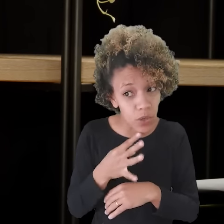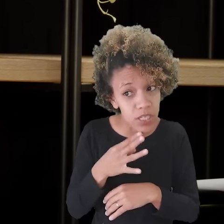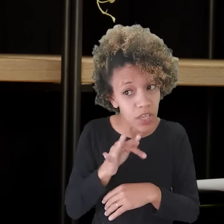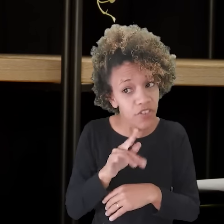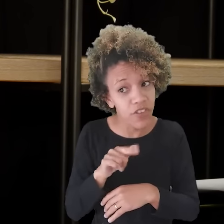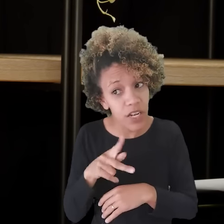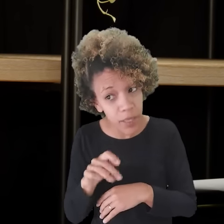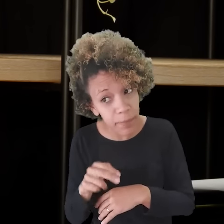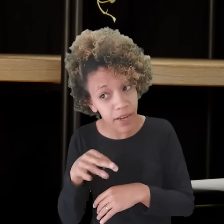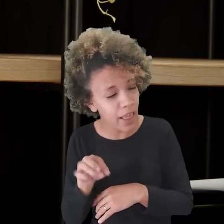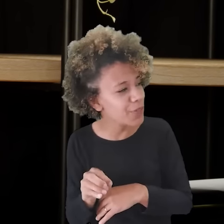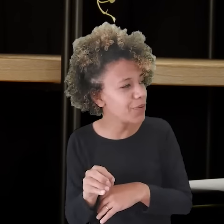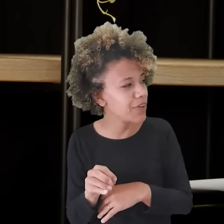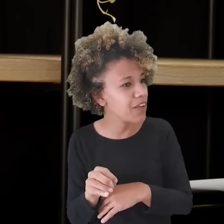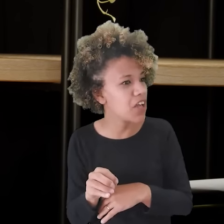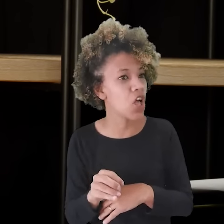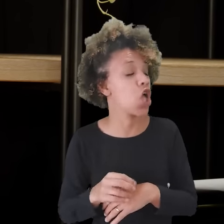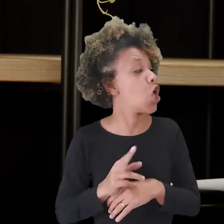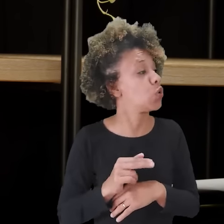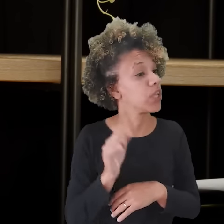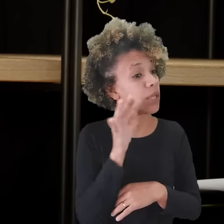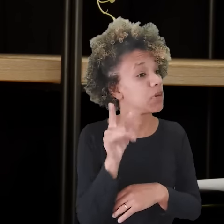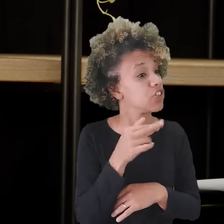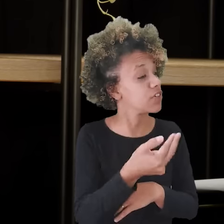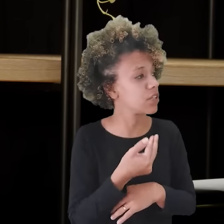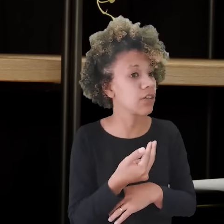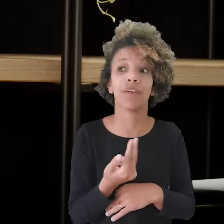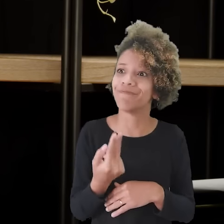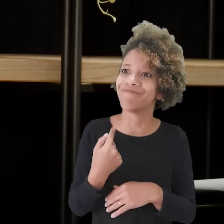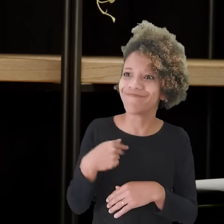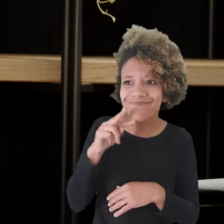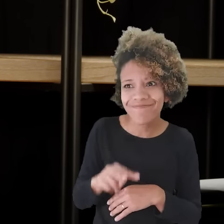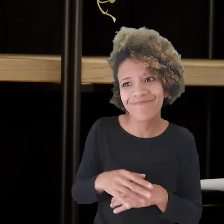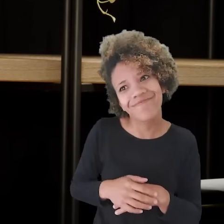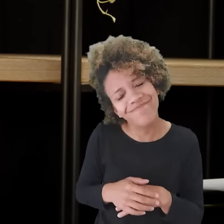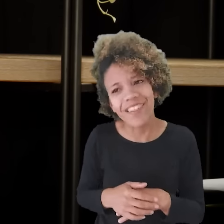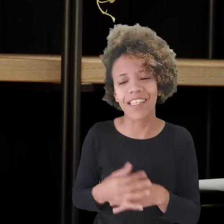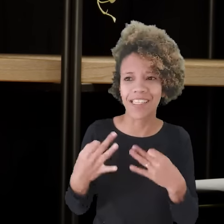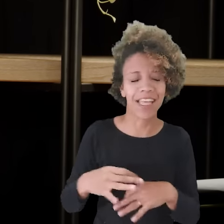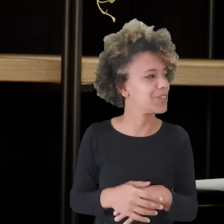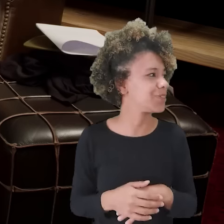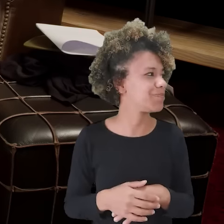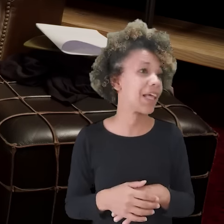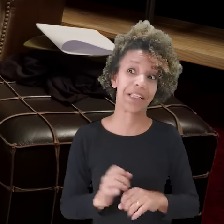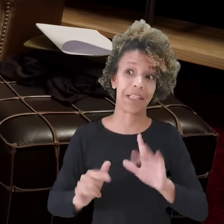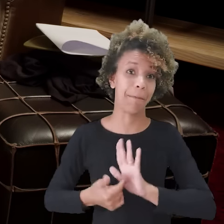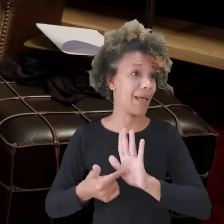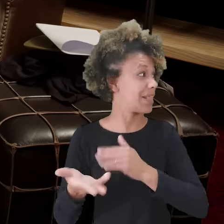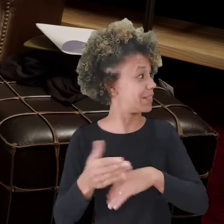você conhece o Felipe Neto fizeram uma coisa dessa assim aí ele falou assim eu nunca imaginei que você pudesse me responder eu falei viu como eu estava certo em televisão e